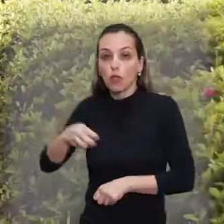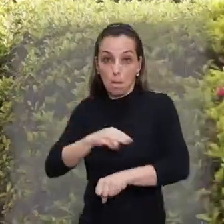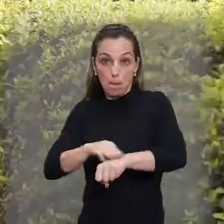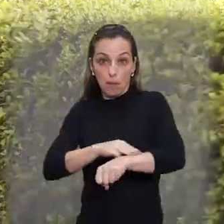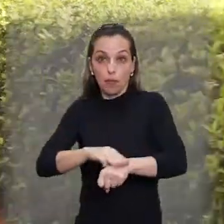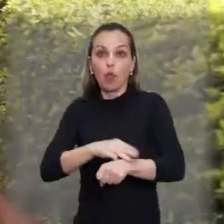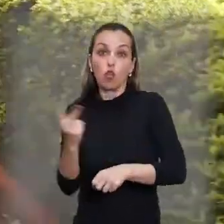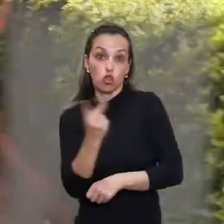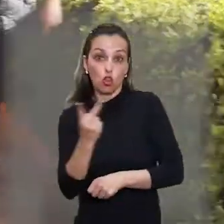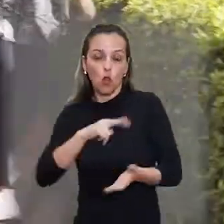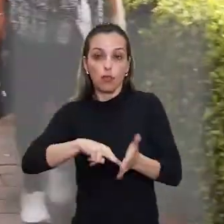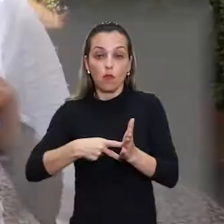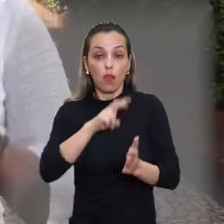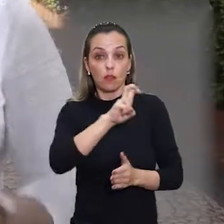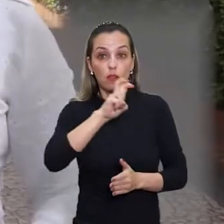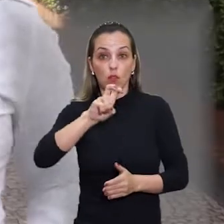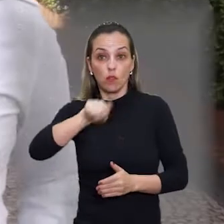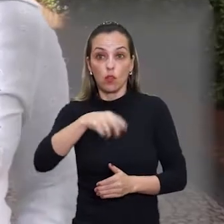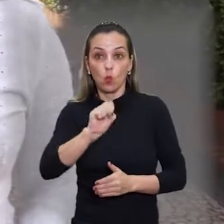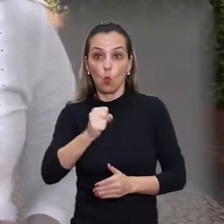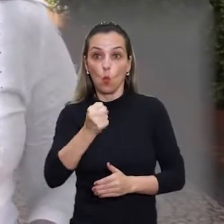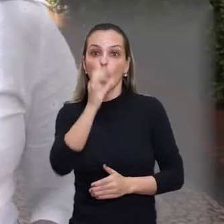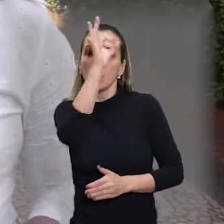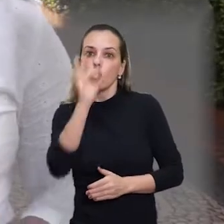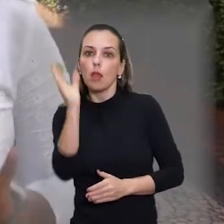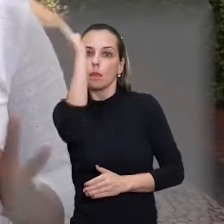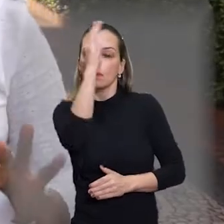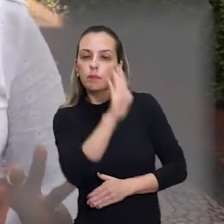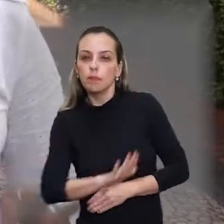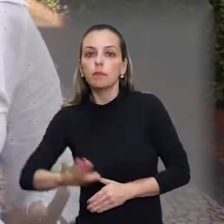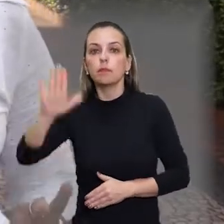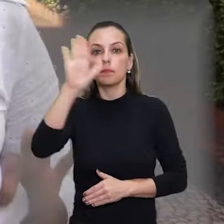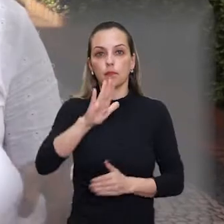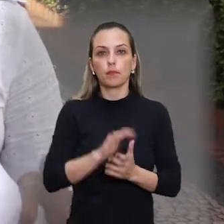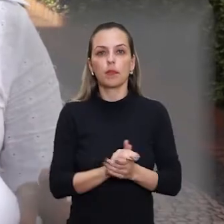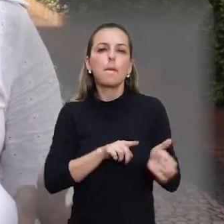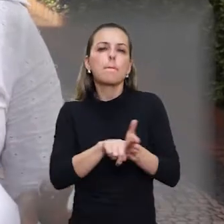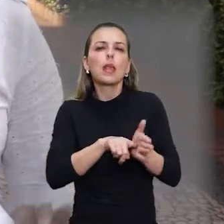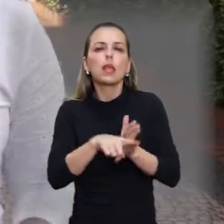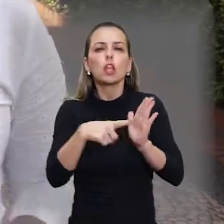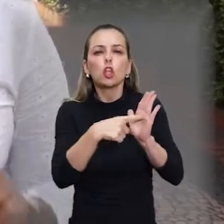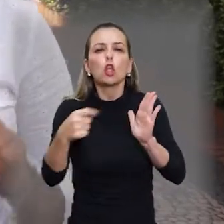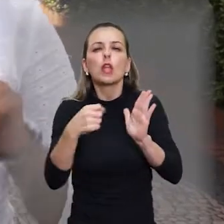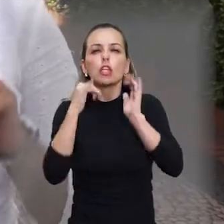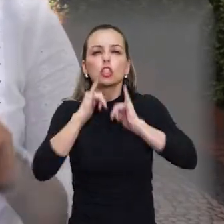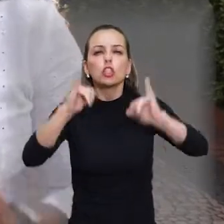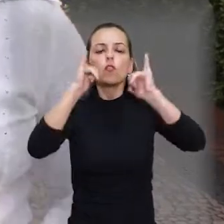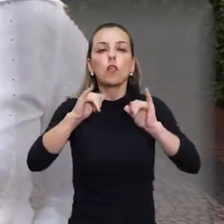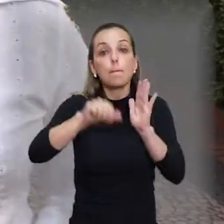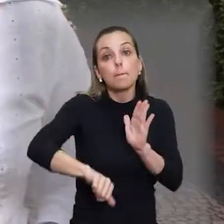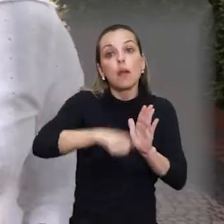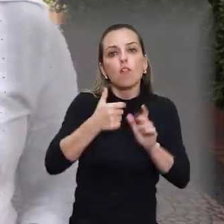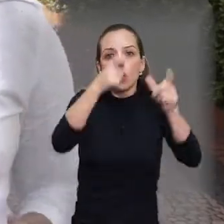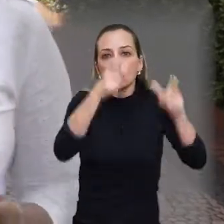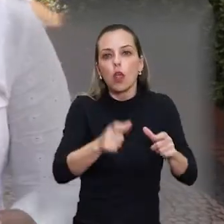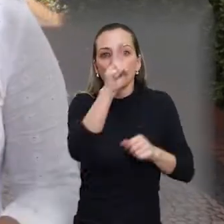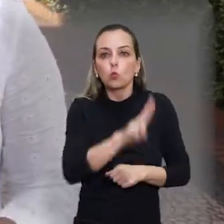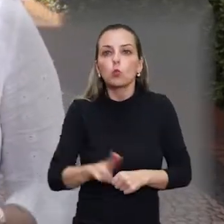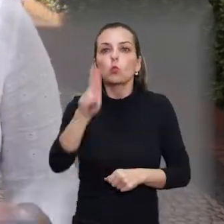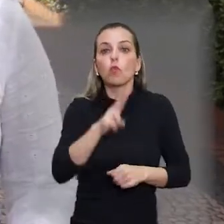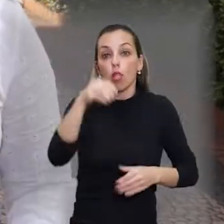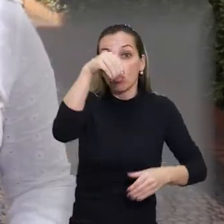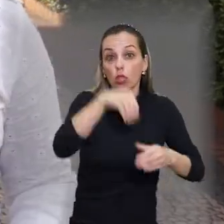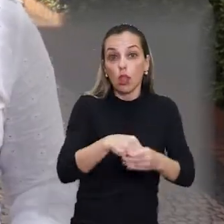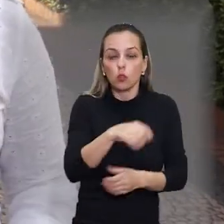55,8% da população brasileira. Um dado, porém, chamou a atenção e ganhou a mídia nacional. O de que, pela primeira vez na história, o número